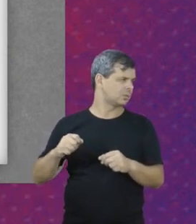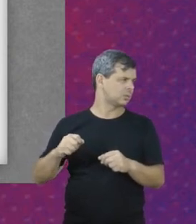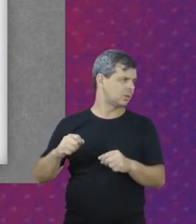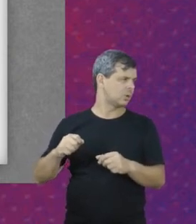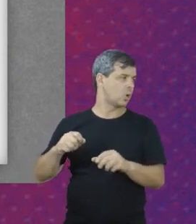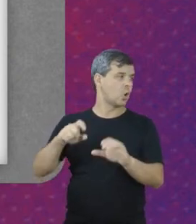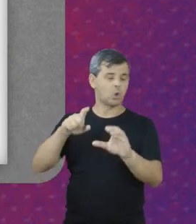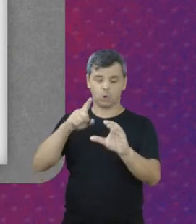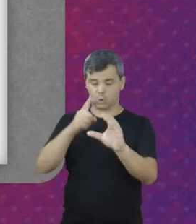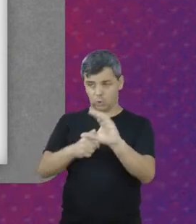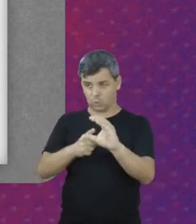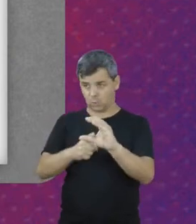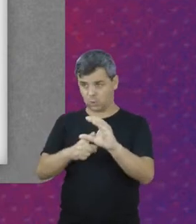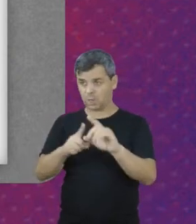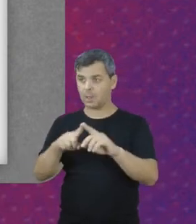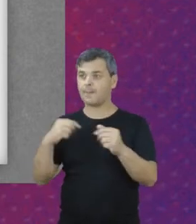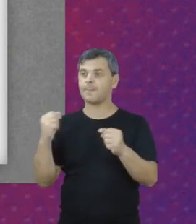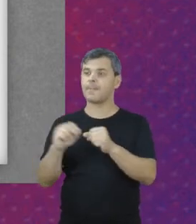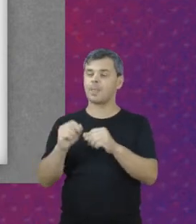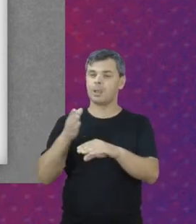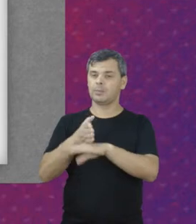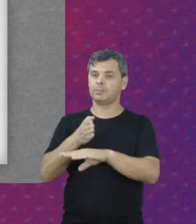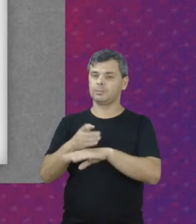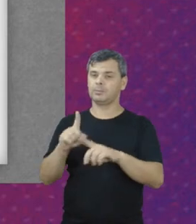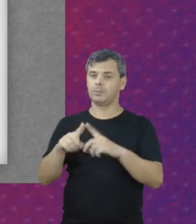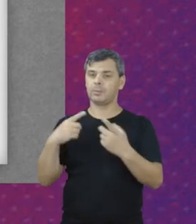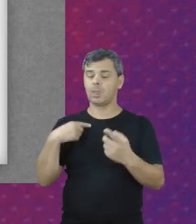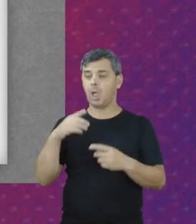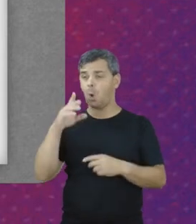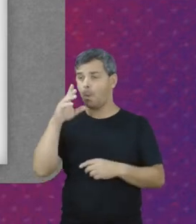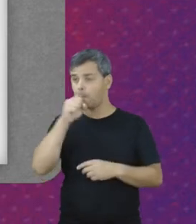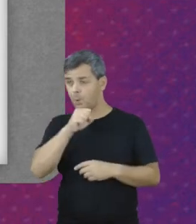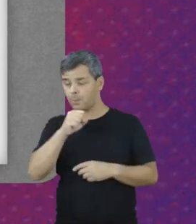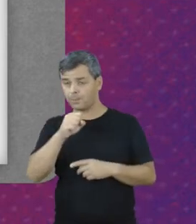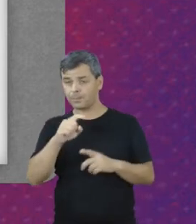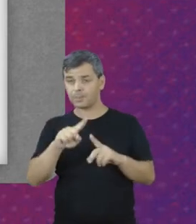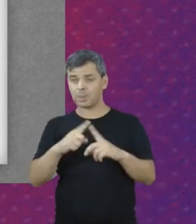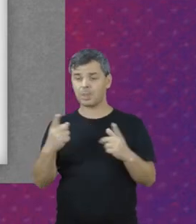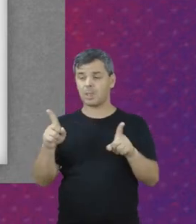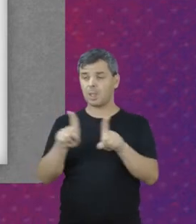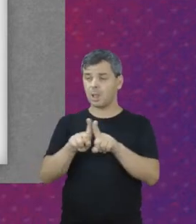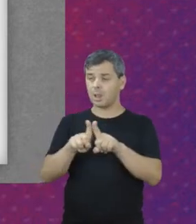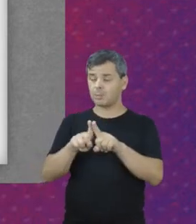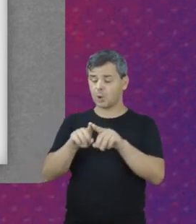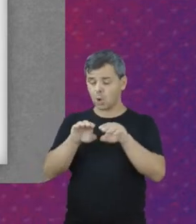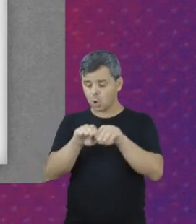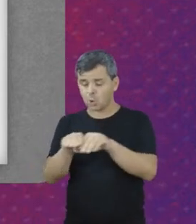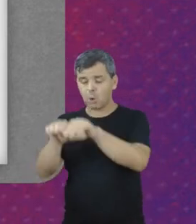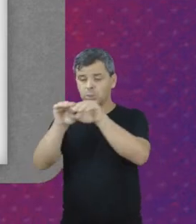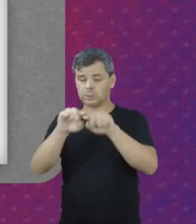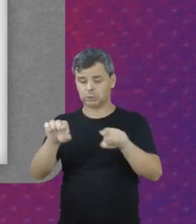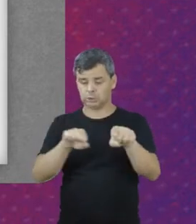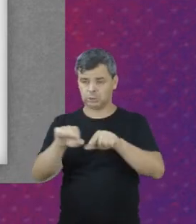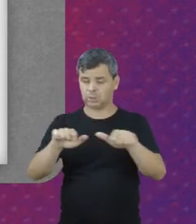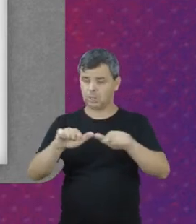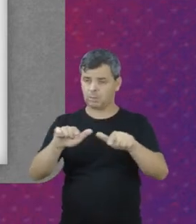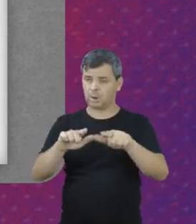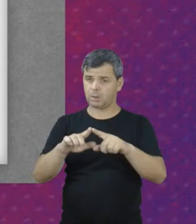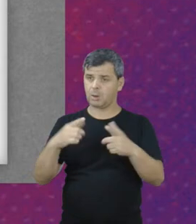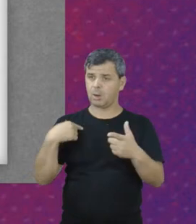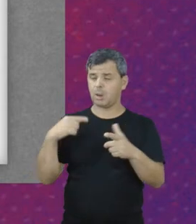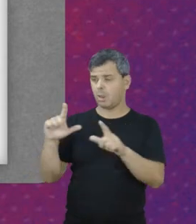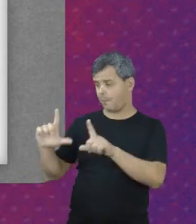né, que lutavam por acesso ao pão, né, e também por igualdade de trabalho. Nessa